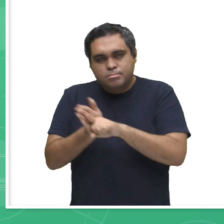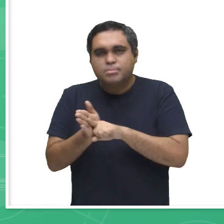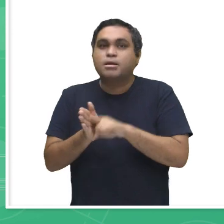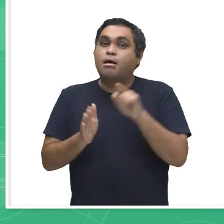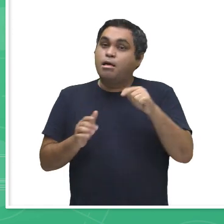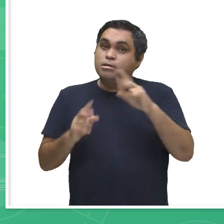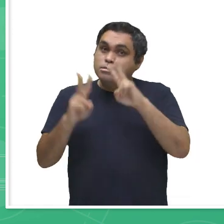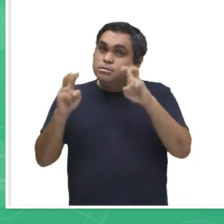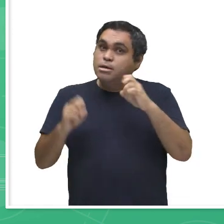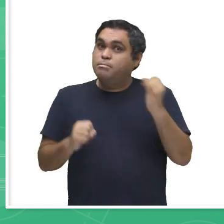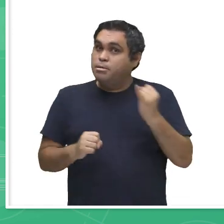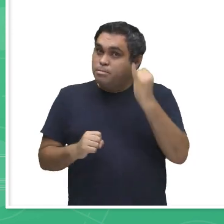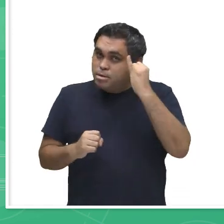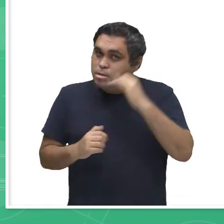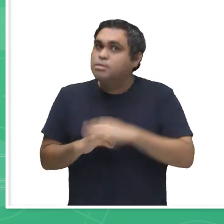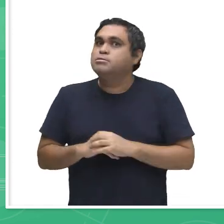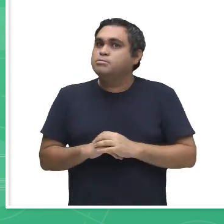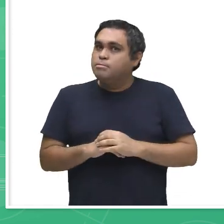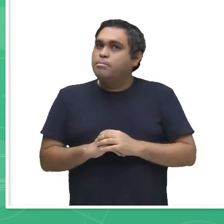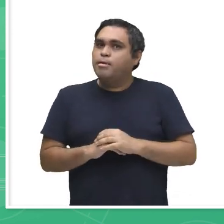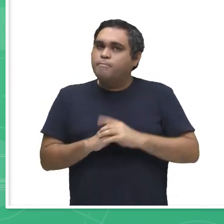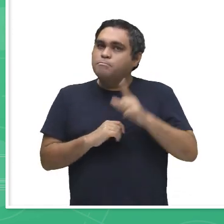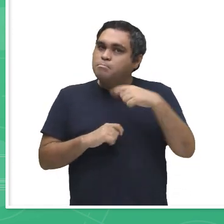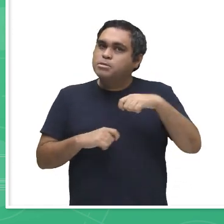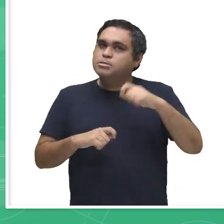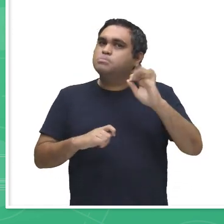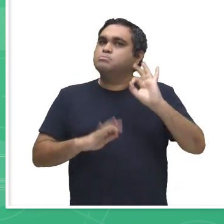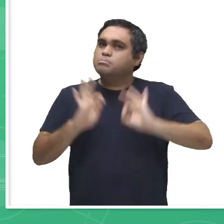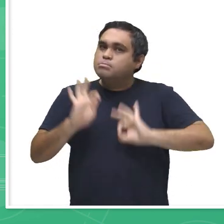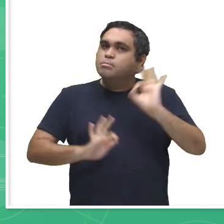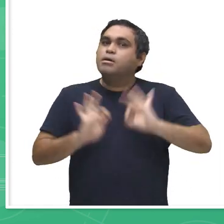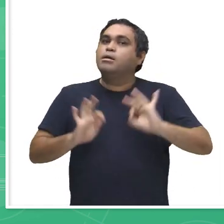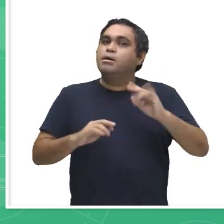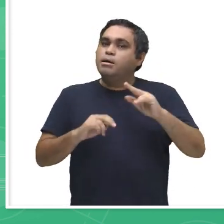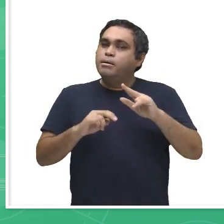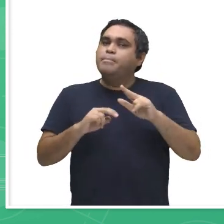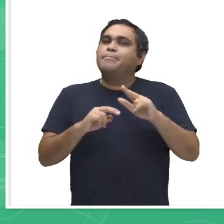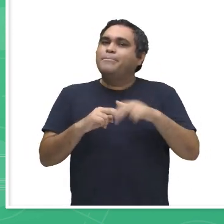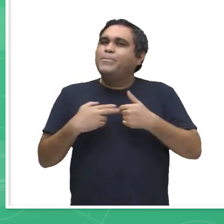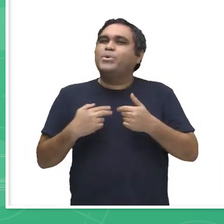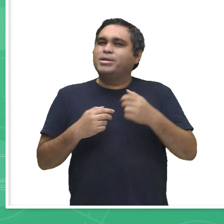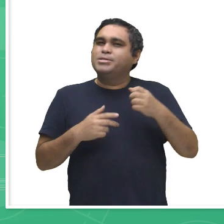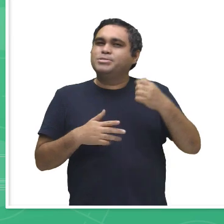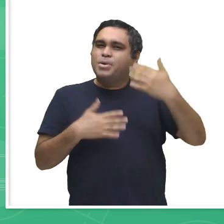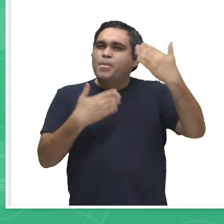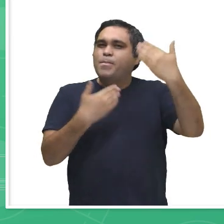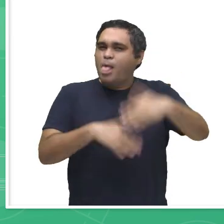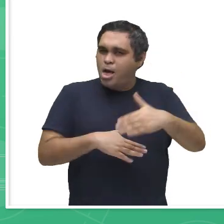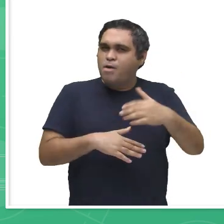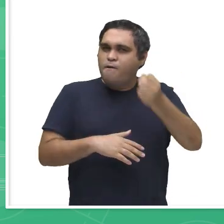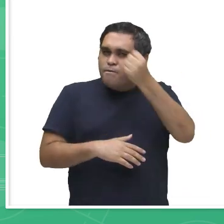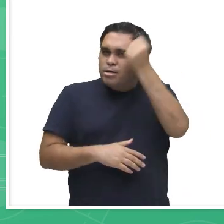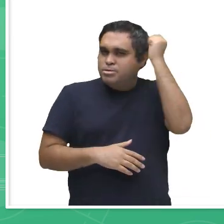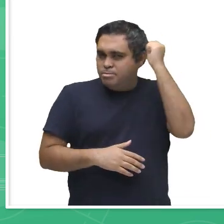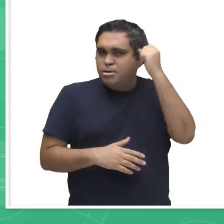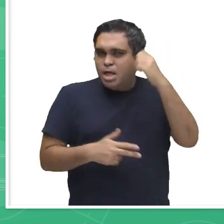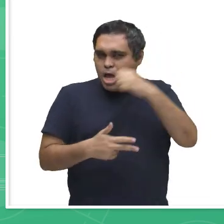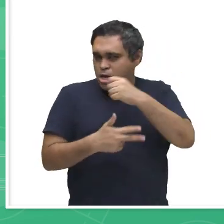vocês. Vou repetir mais uma vez. Se prepare, porque isso aí podem ter certeza, como 1 mais 1 é 2, que vai cair